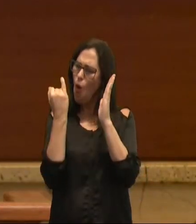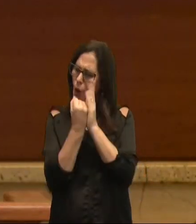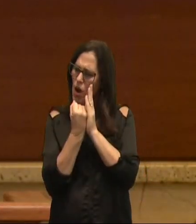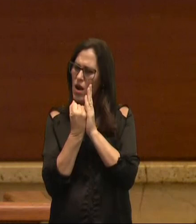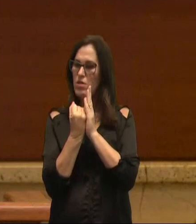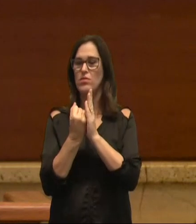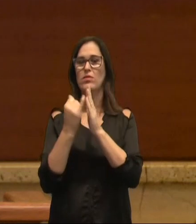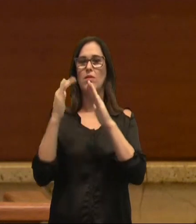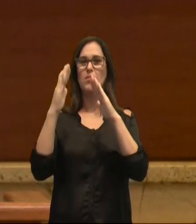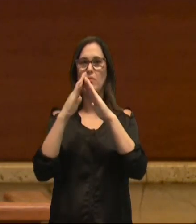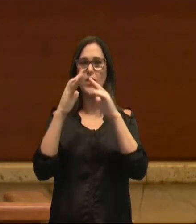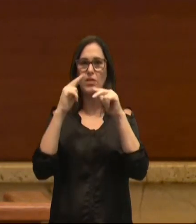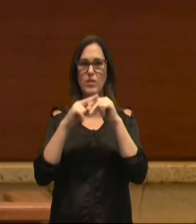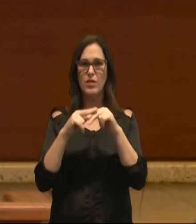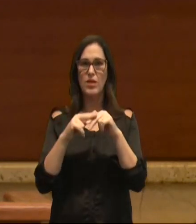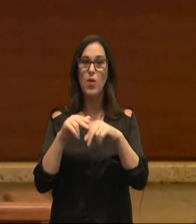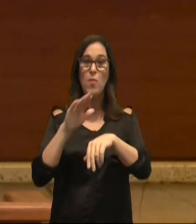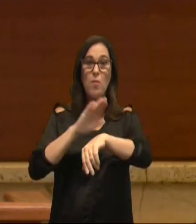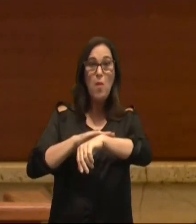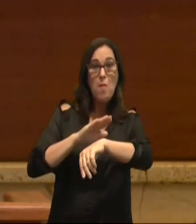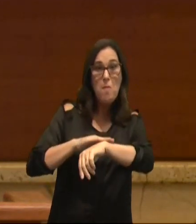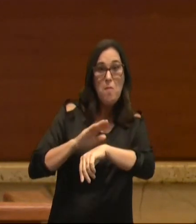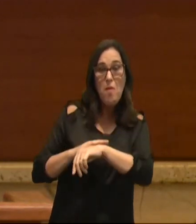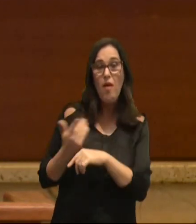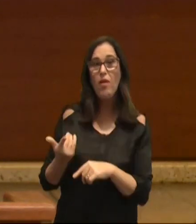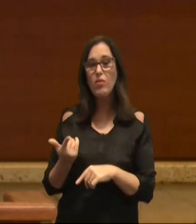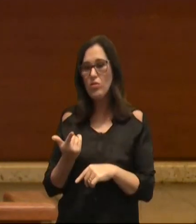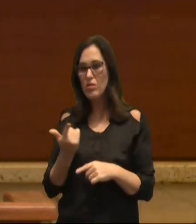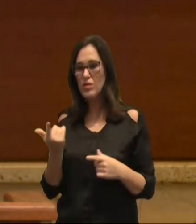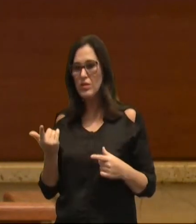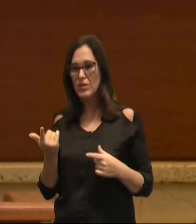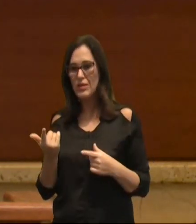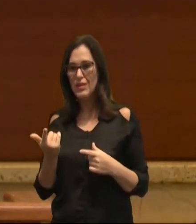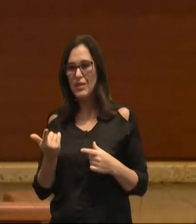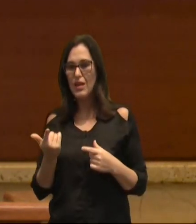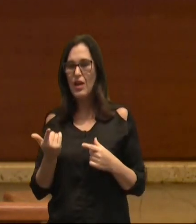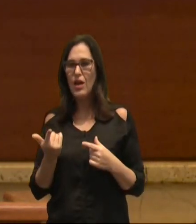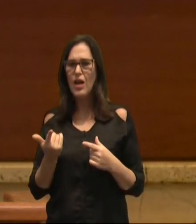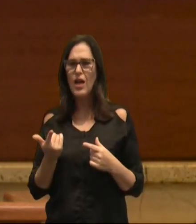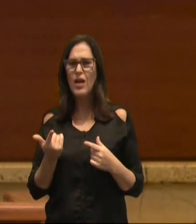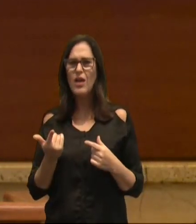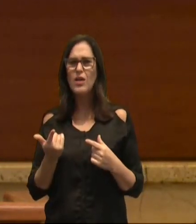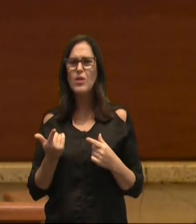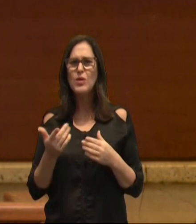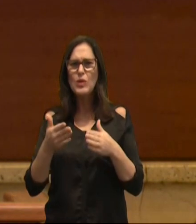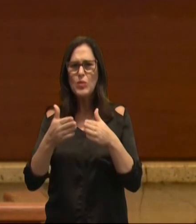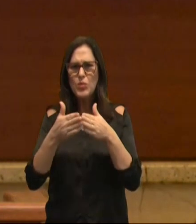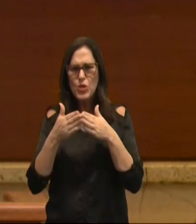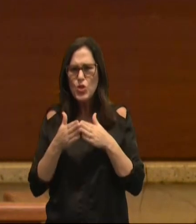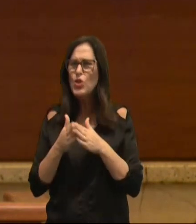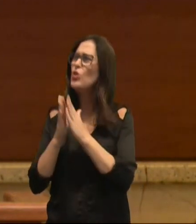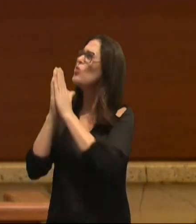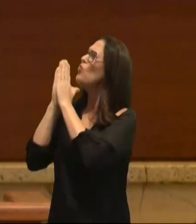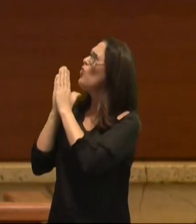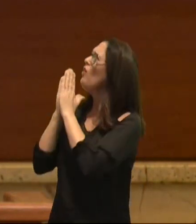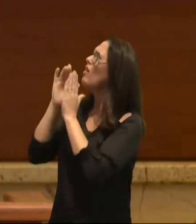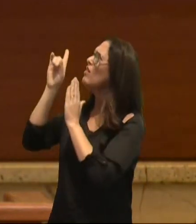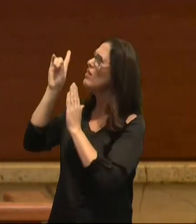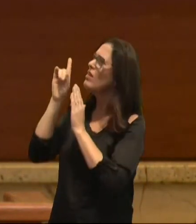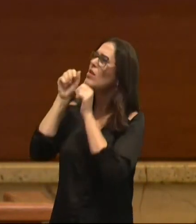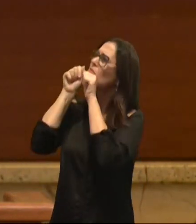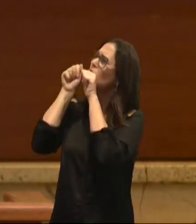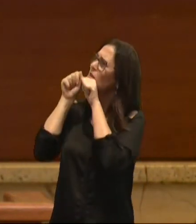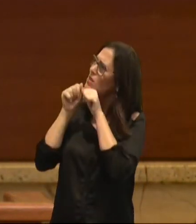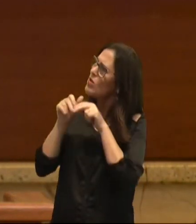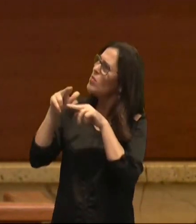neste momento, quando separamos para orar ao Senhor. Devemos estar pedindo e rogando a Deus pelas suas